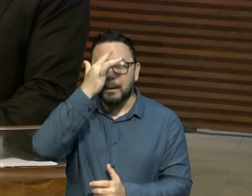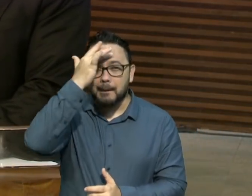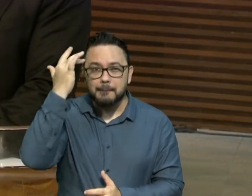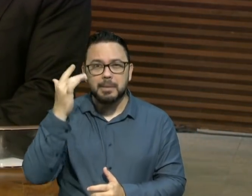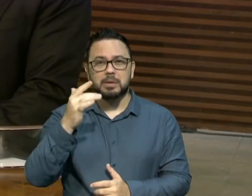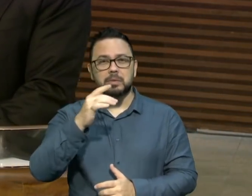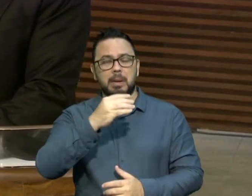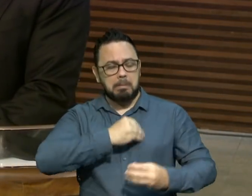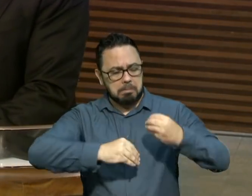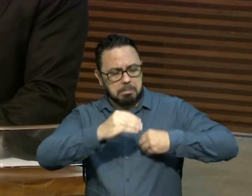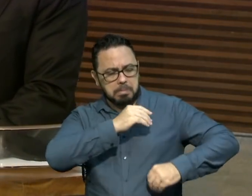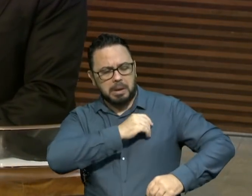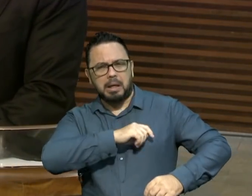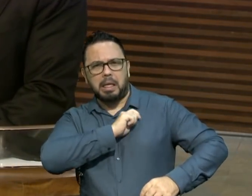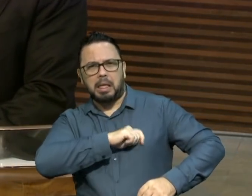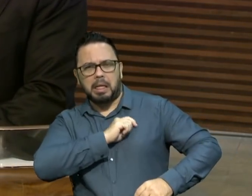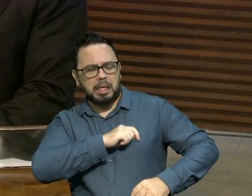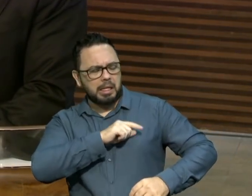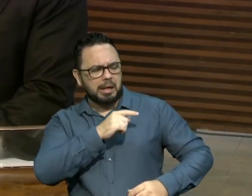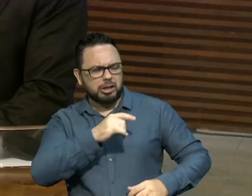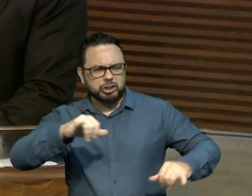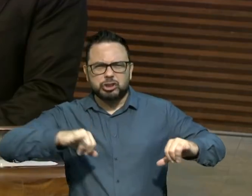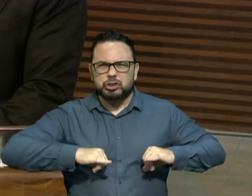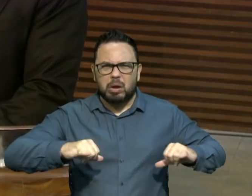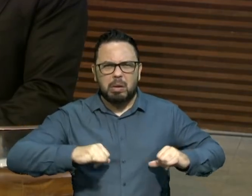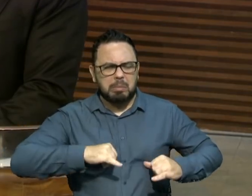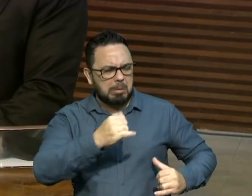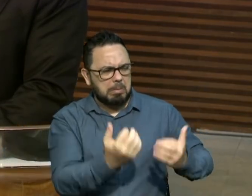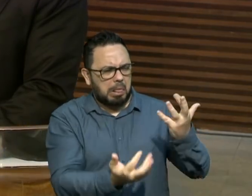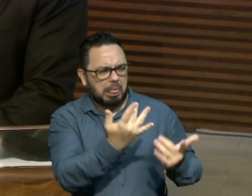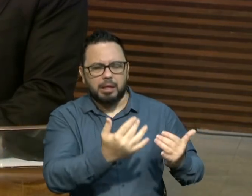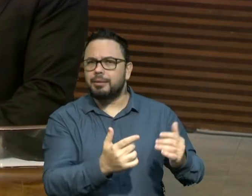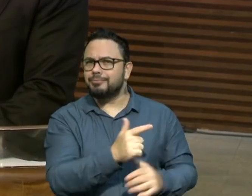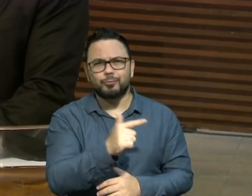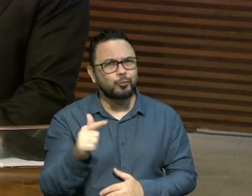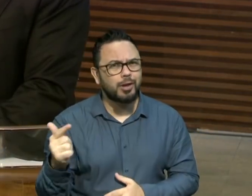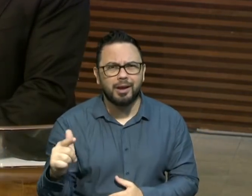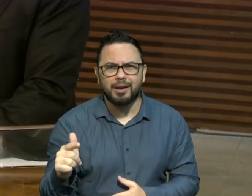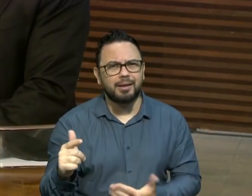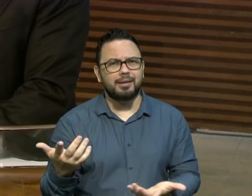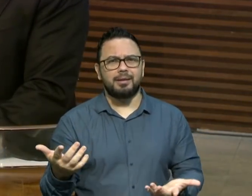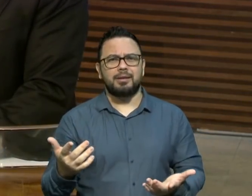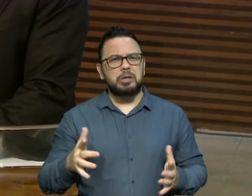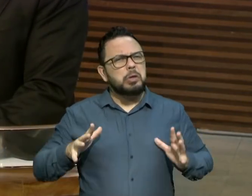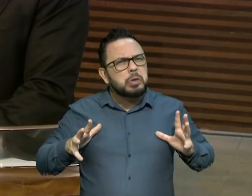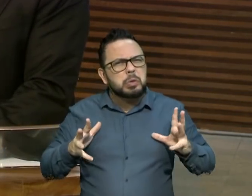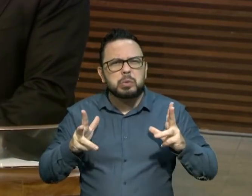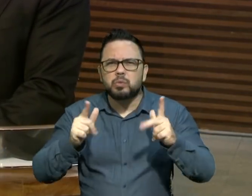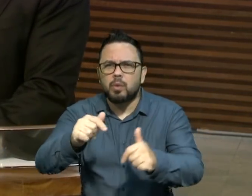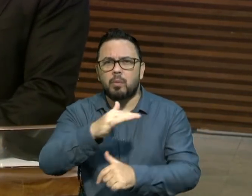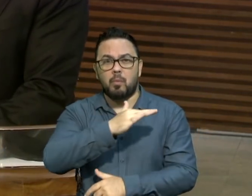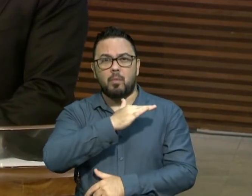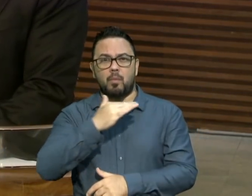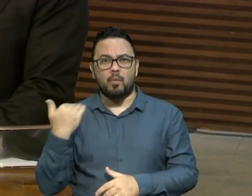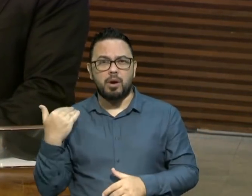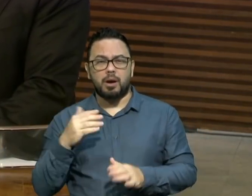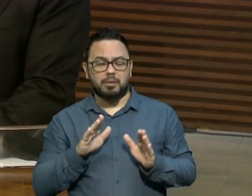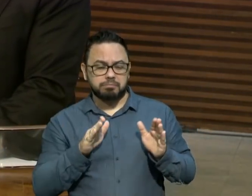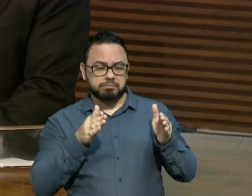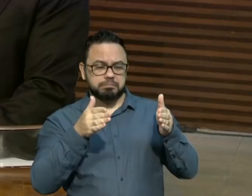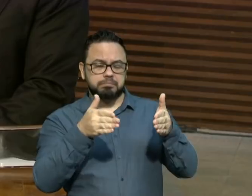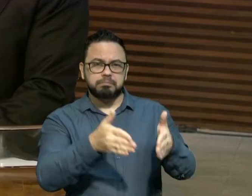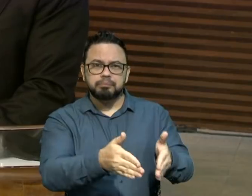um Deus de amor não faz isso todos os que morrem neste mundo vamos para a Sepultura vão para o céu